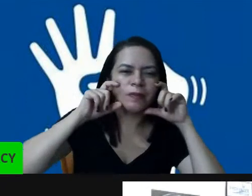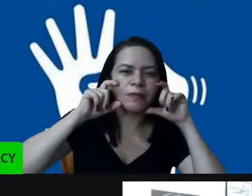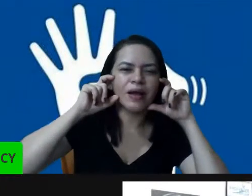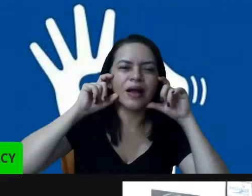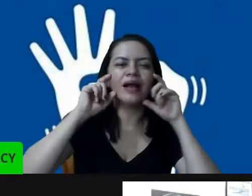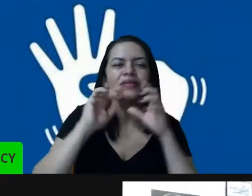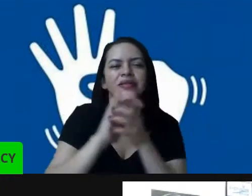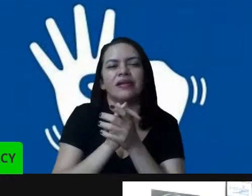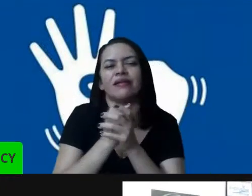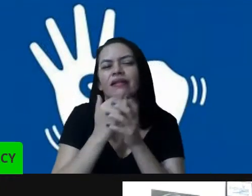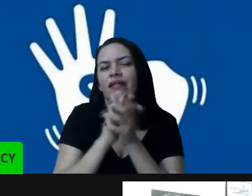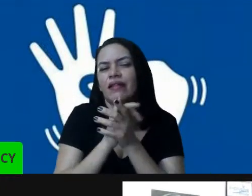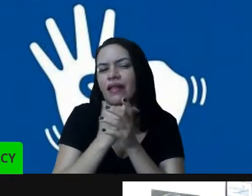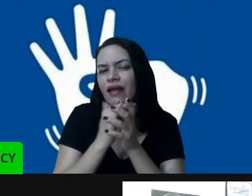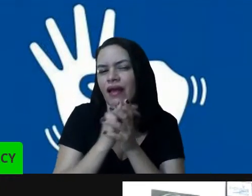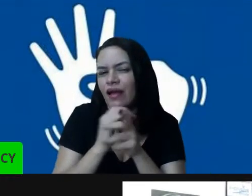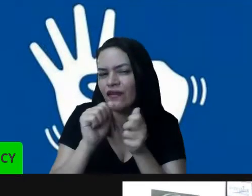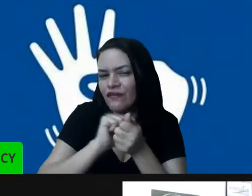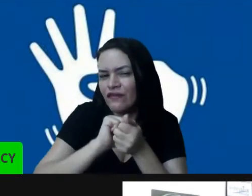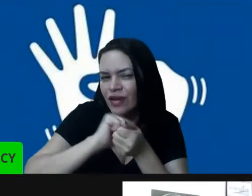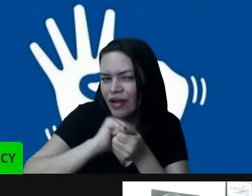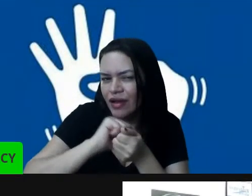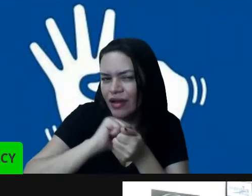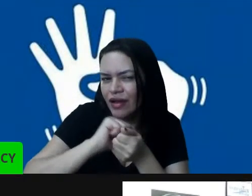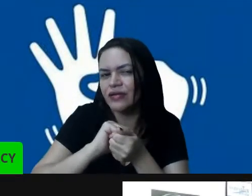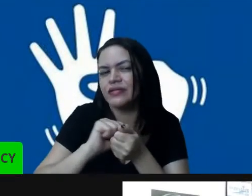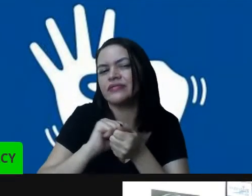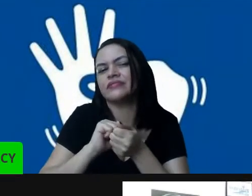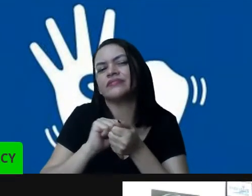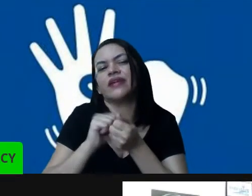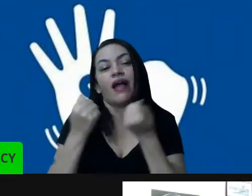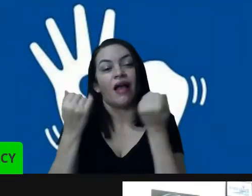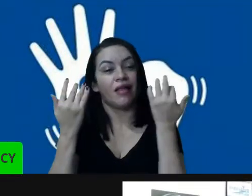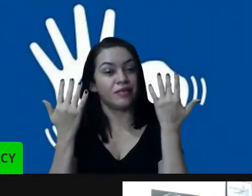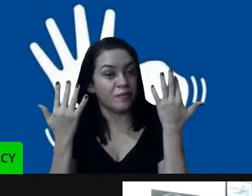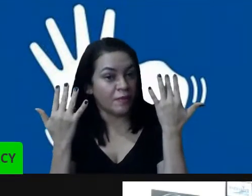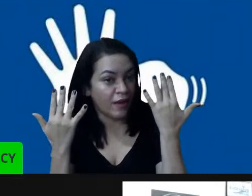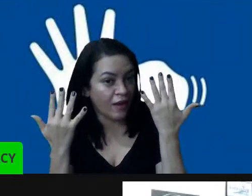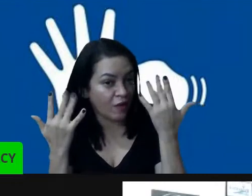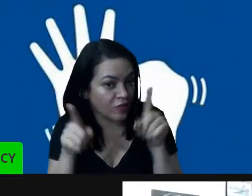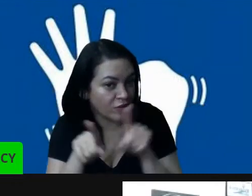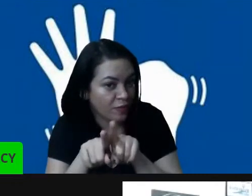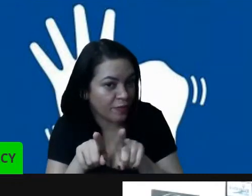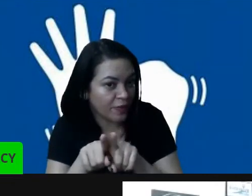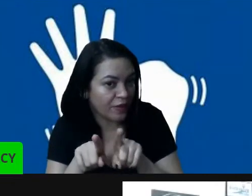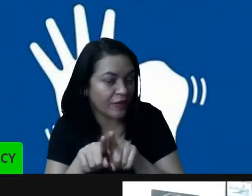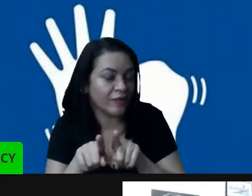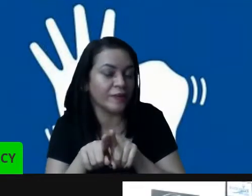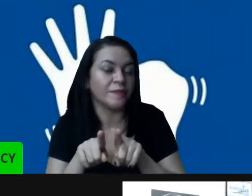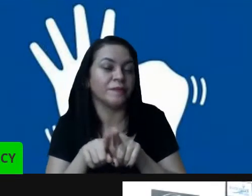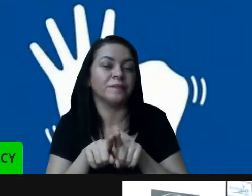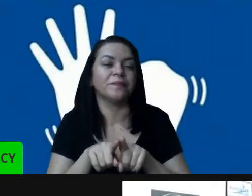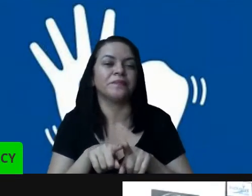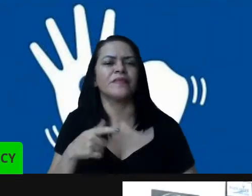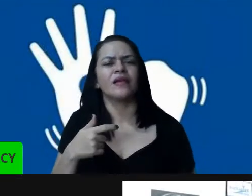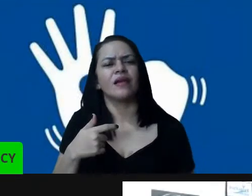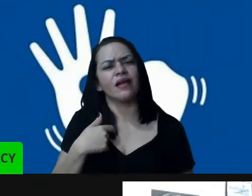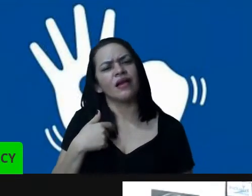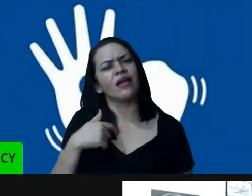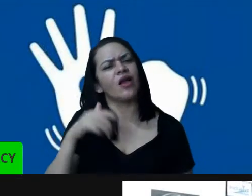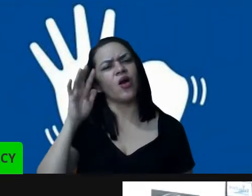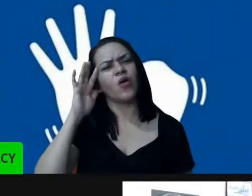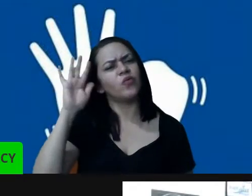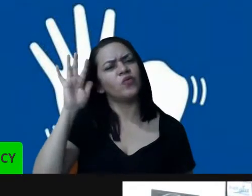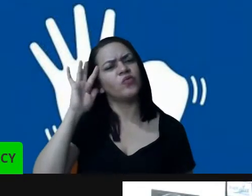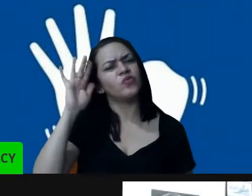enfim, e como lavar as mãos, né? Eu sonhei em ver, por exemplo,